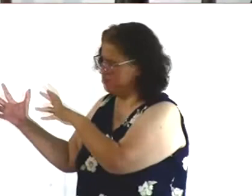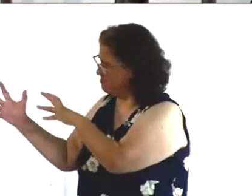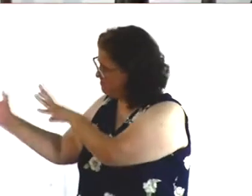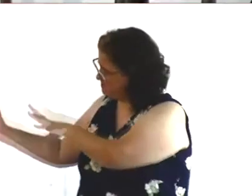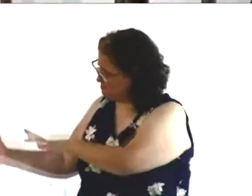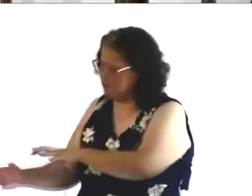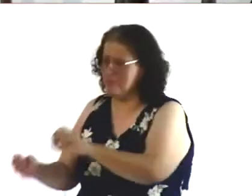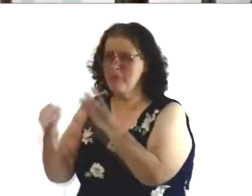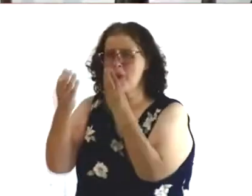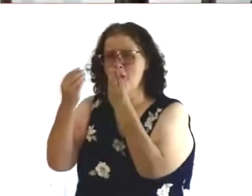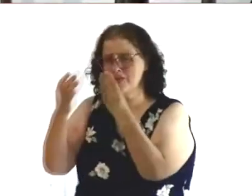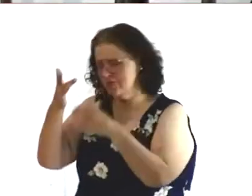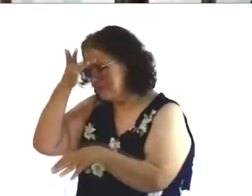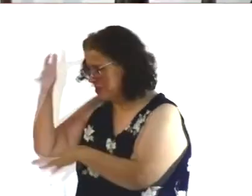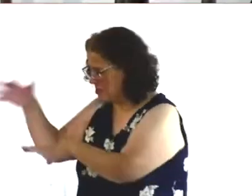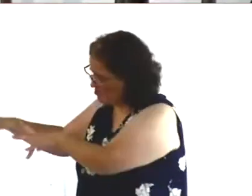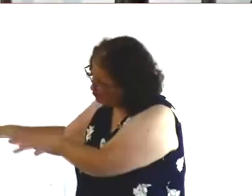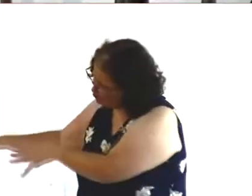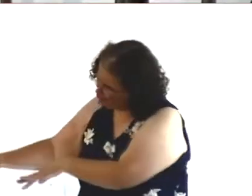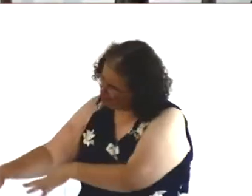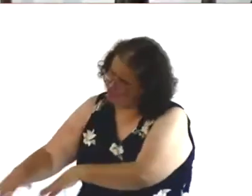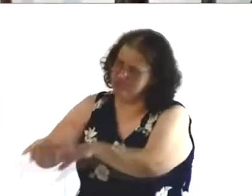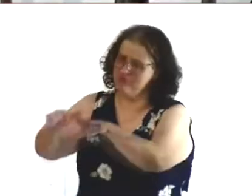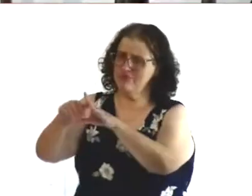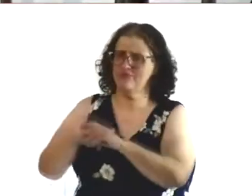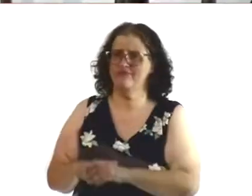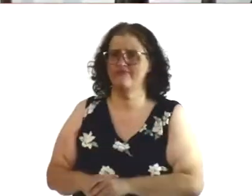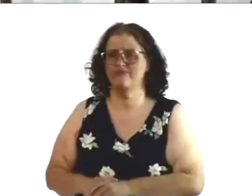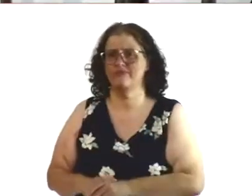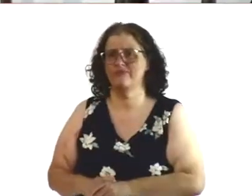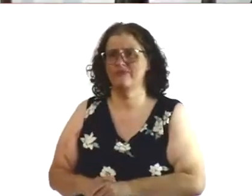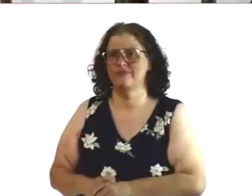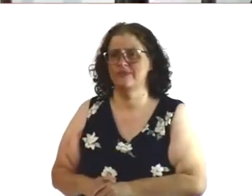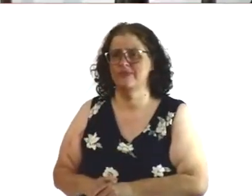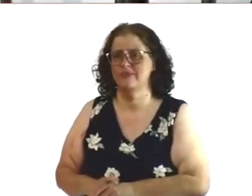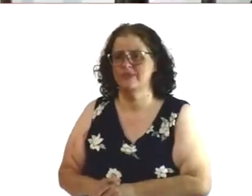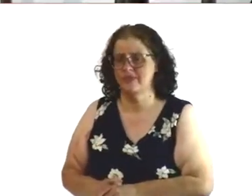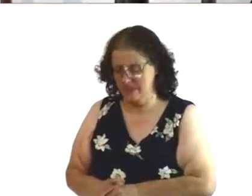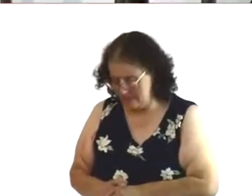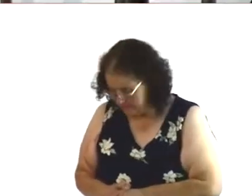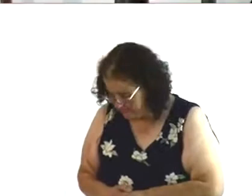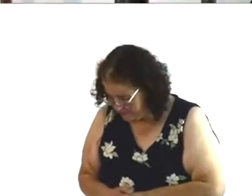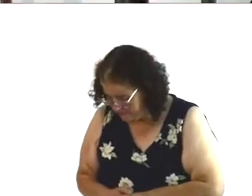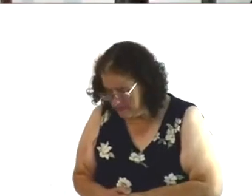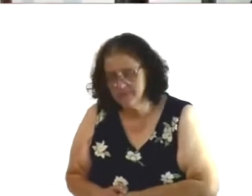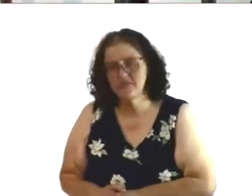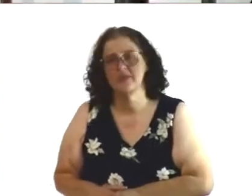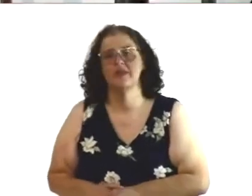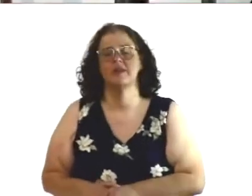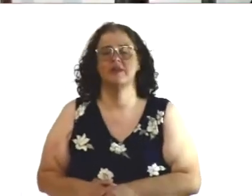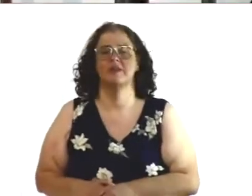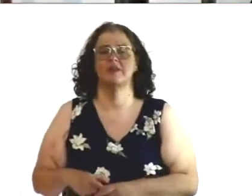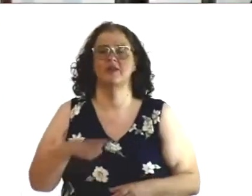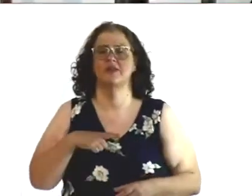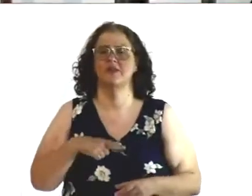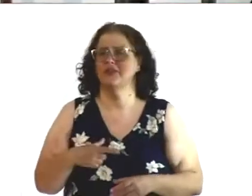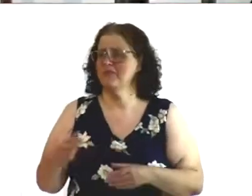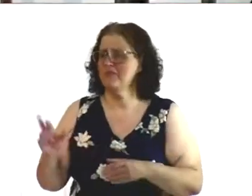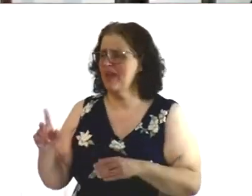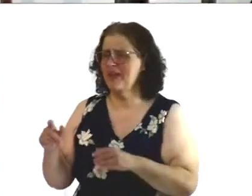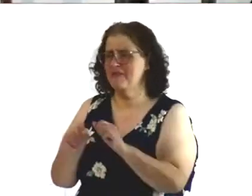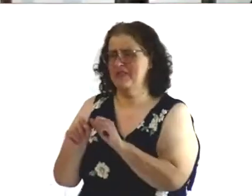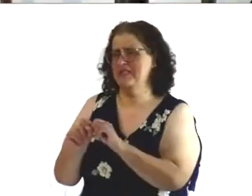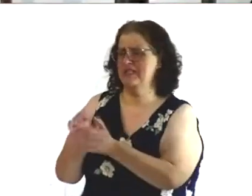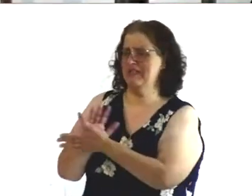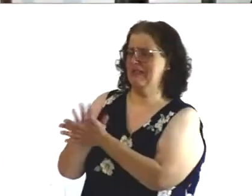acreditem, eles não estavam assim de boa no mundo, como a gente brinca, sem fazer nada no mundo. Não,